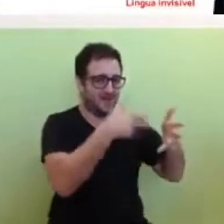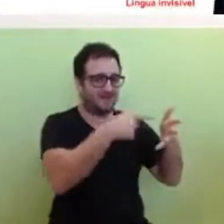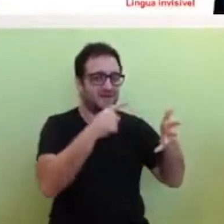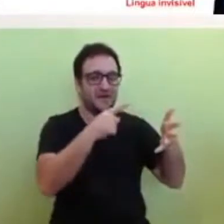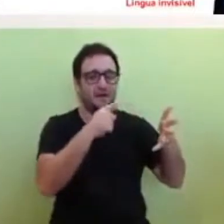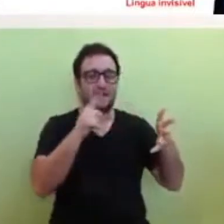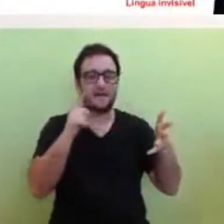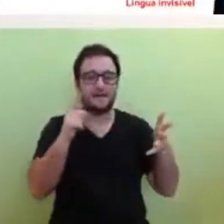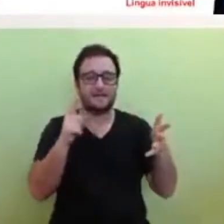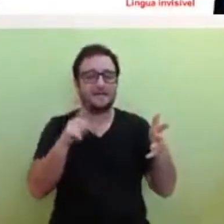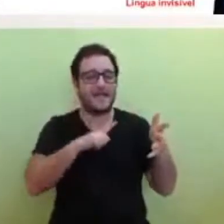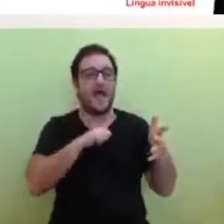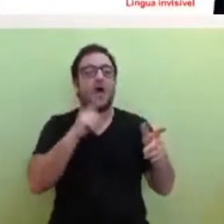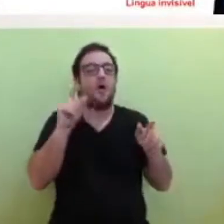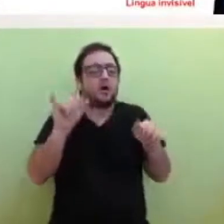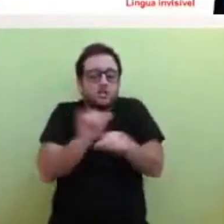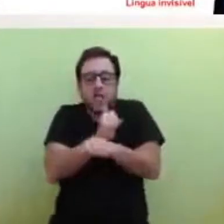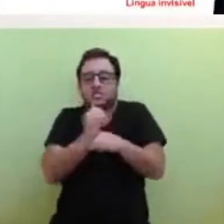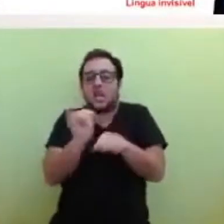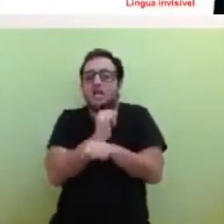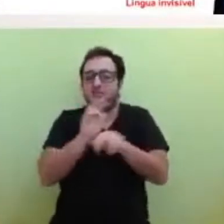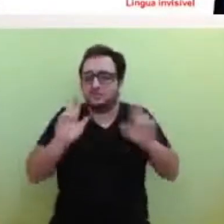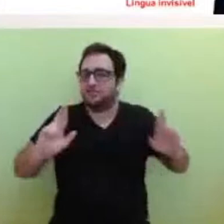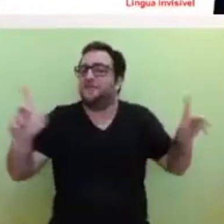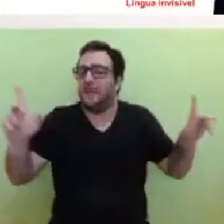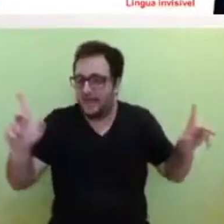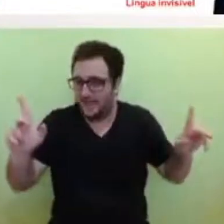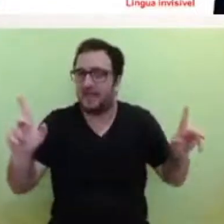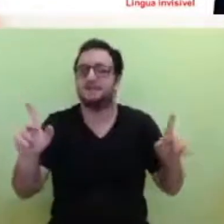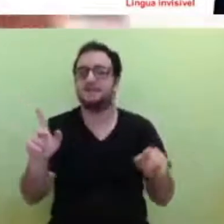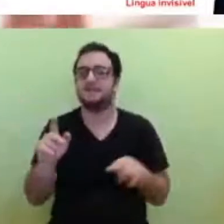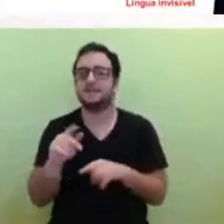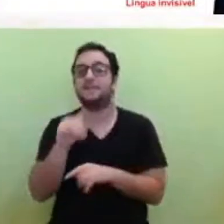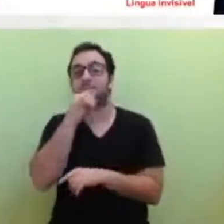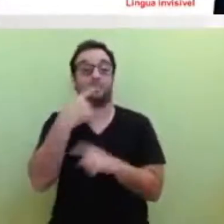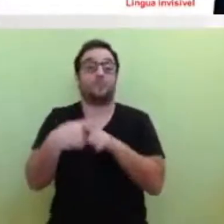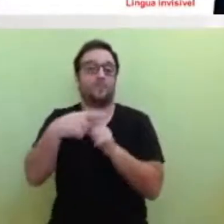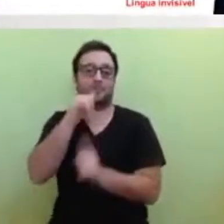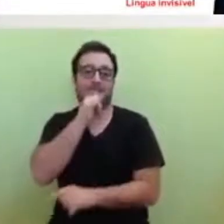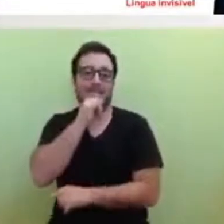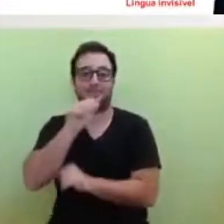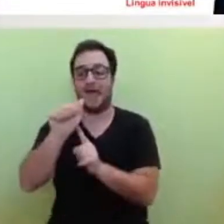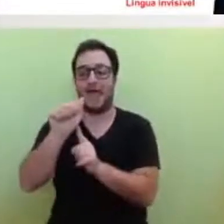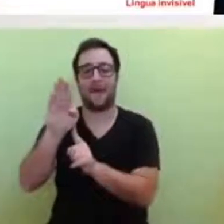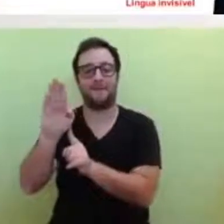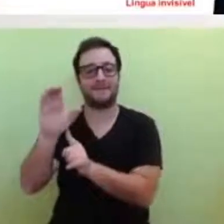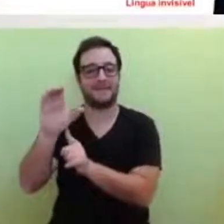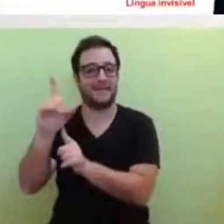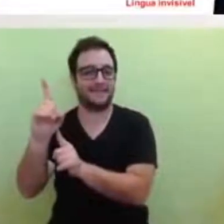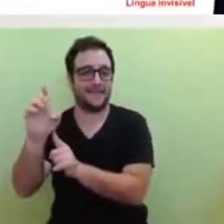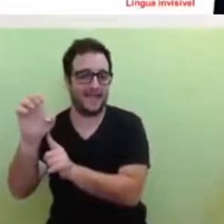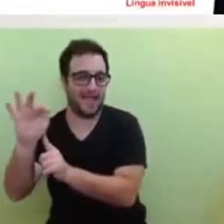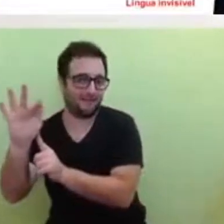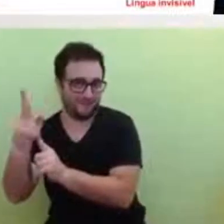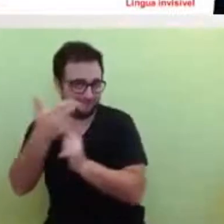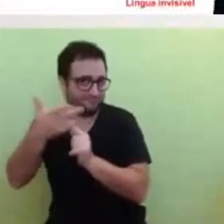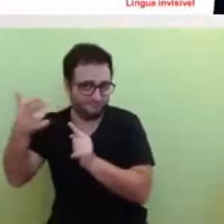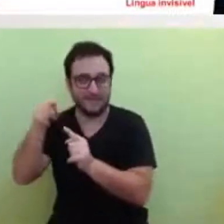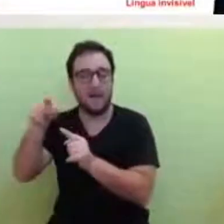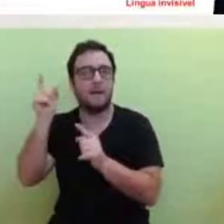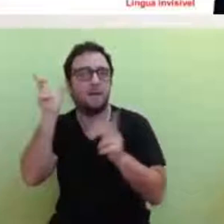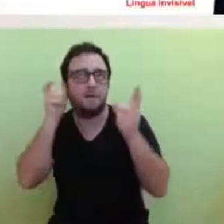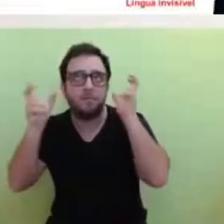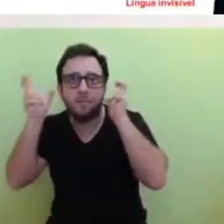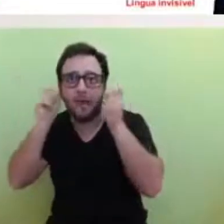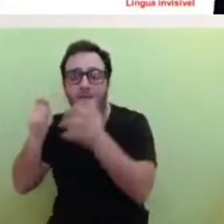formas. Aí tem vários alfabetos, né? Então, nós temos a possibilidade de escrever de maneiras diferentes.